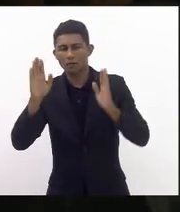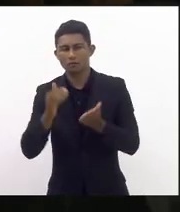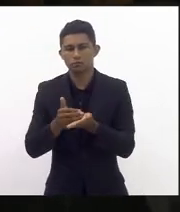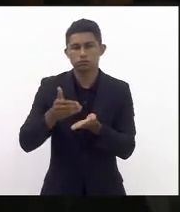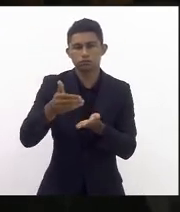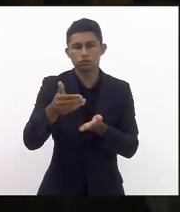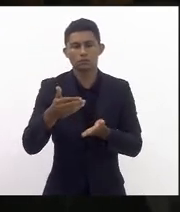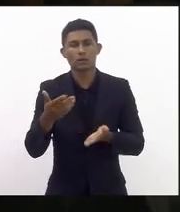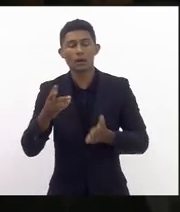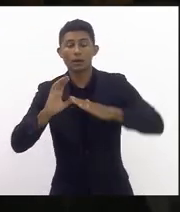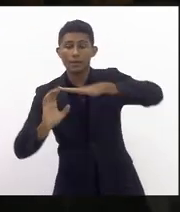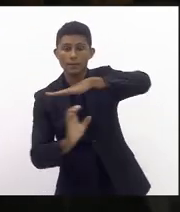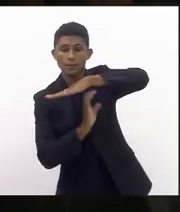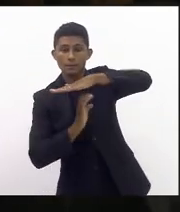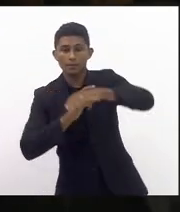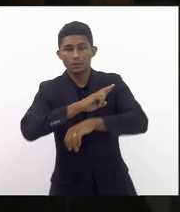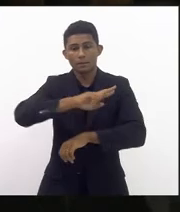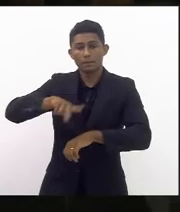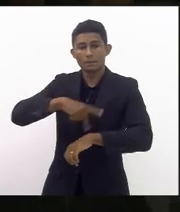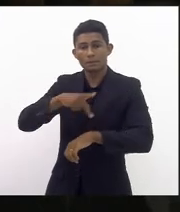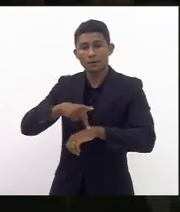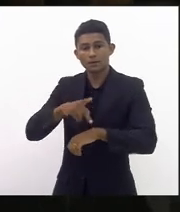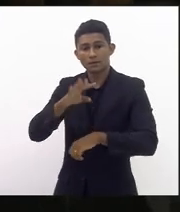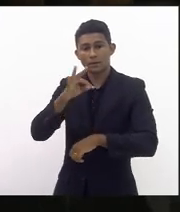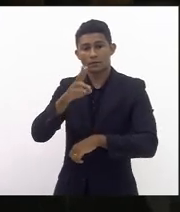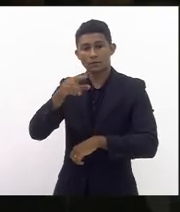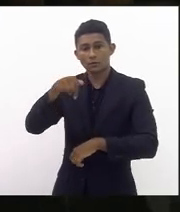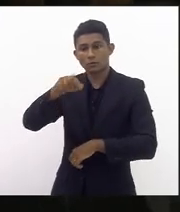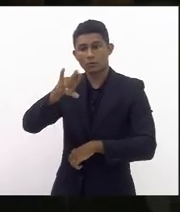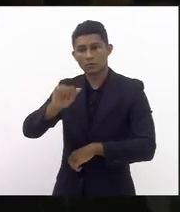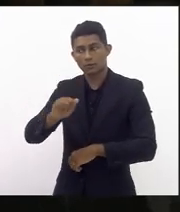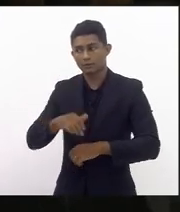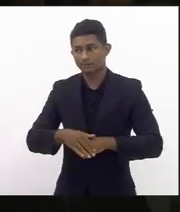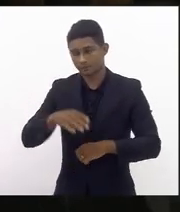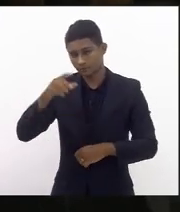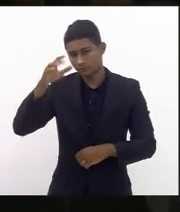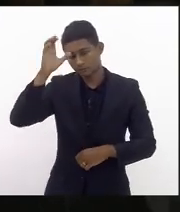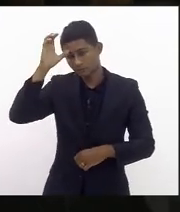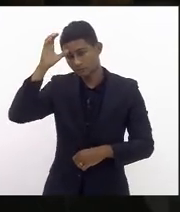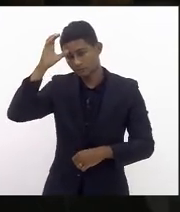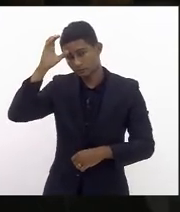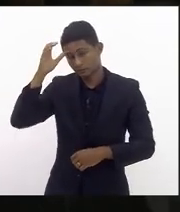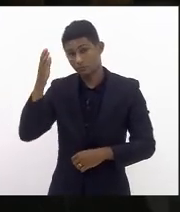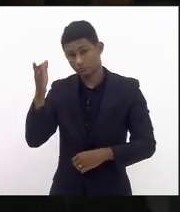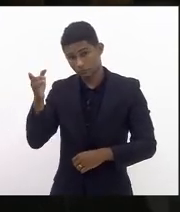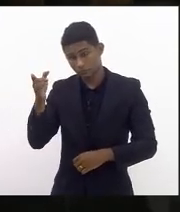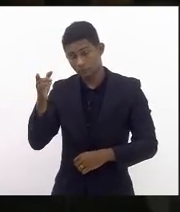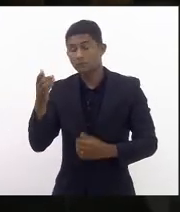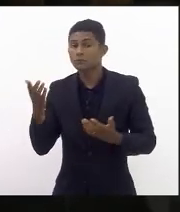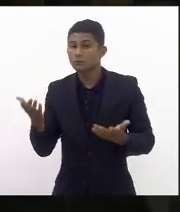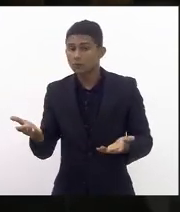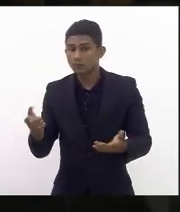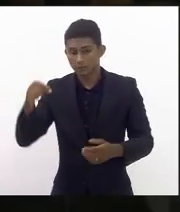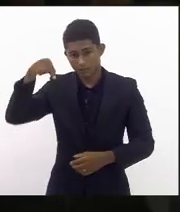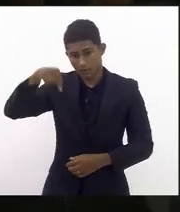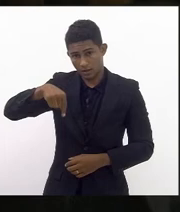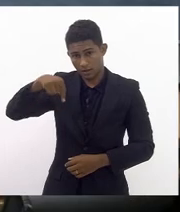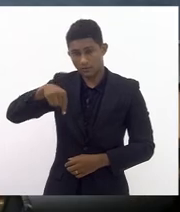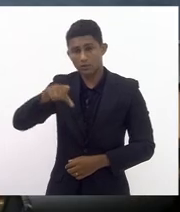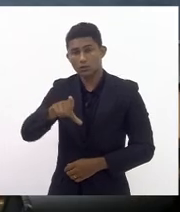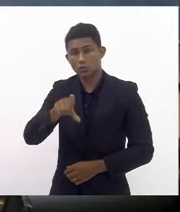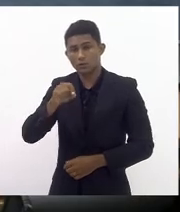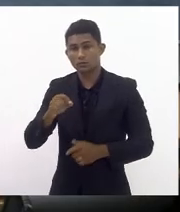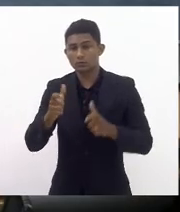ganhou uma empresa turca e aqui no Sudeste foi escolhida a Baía